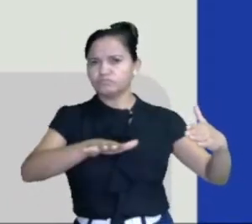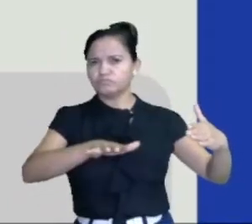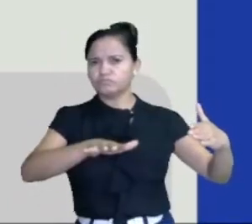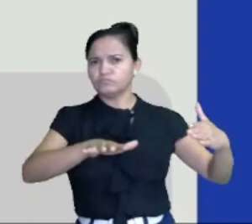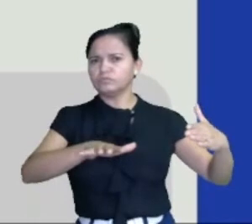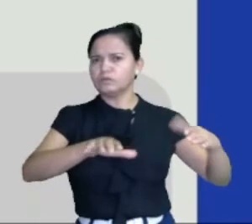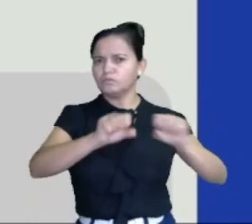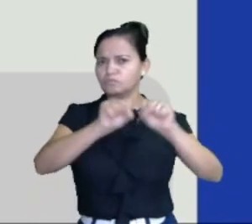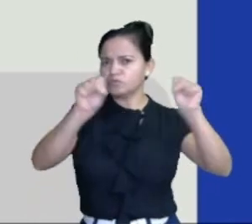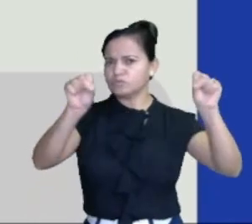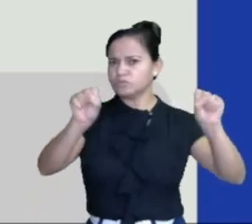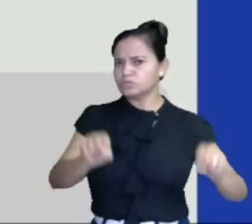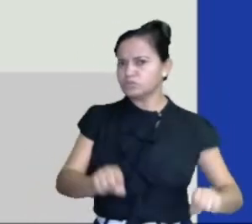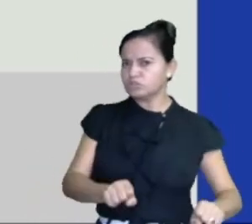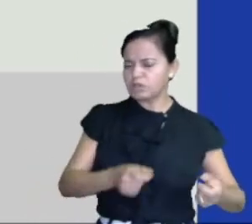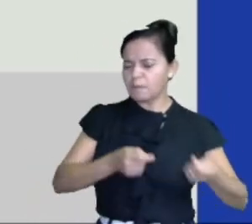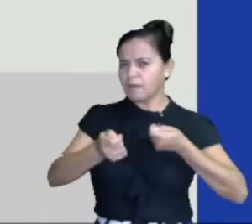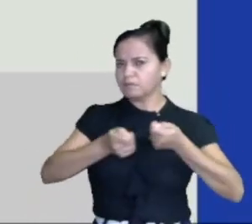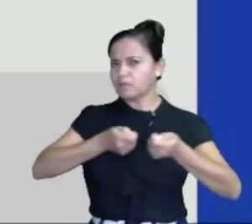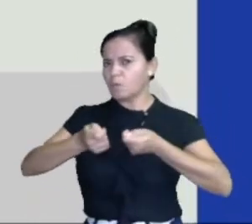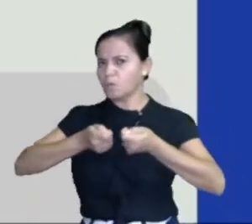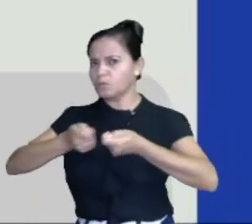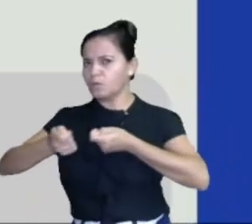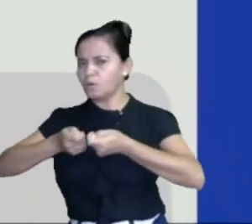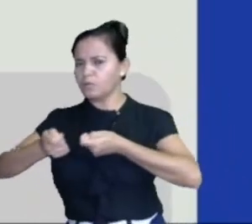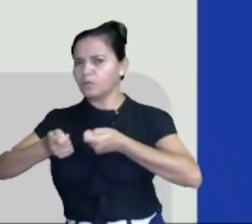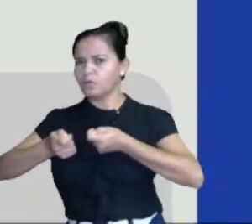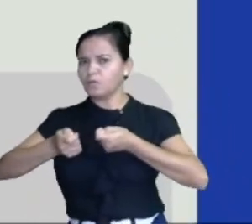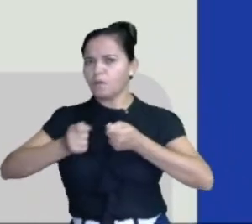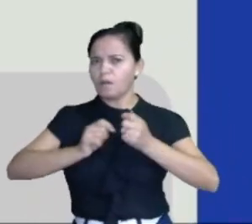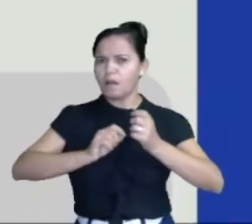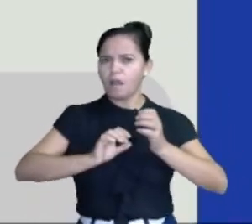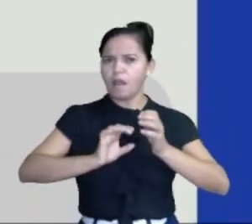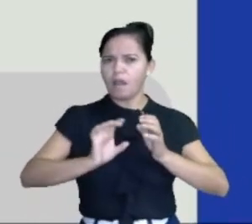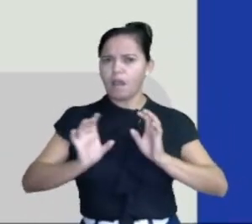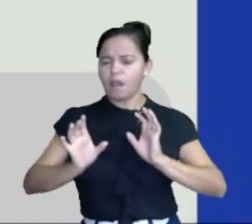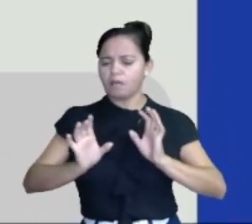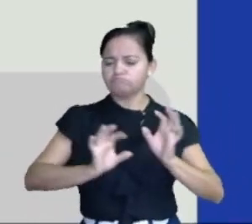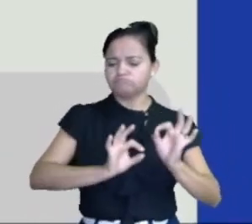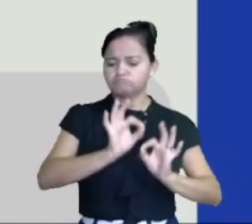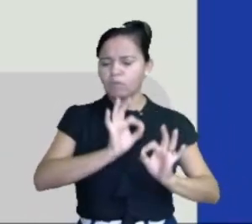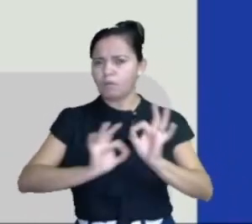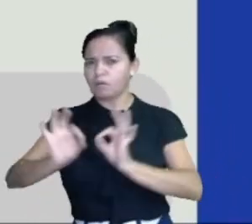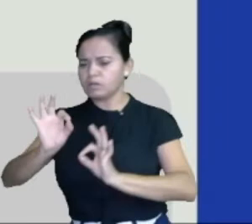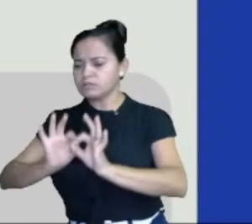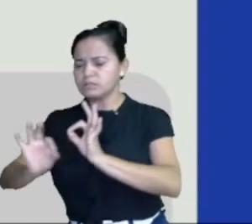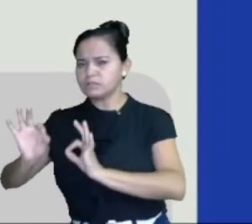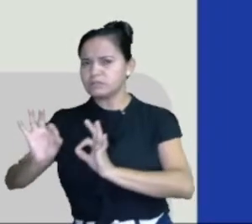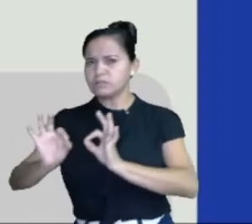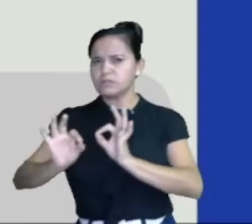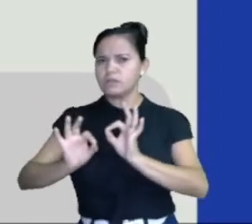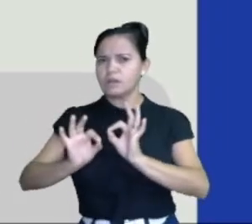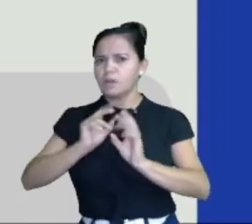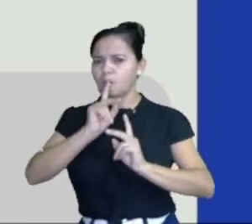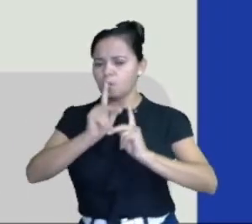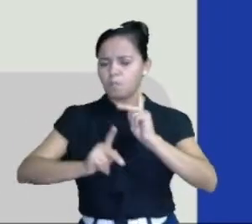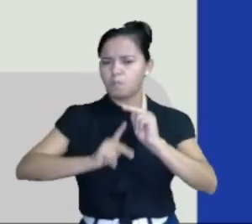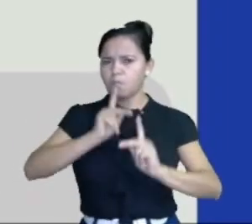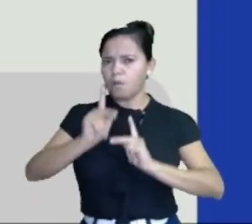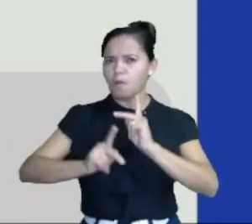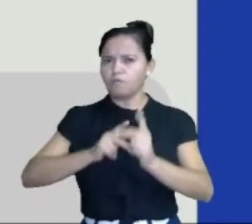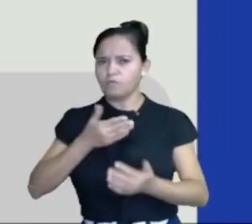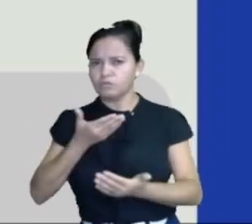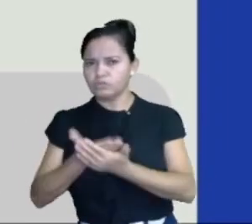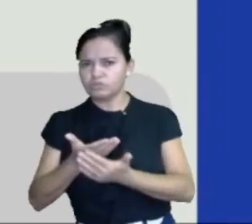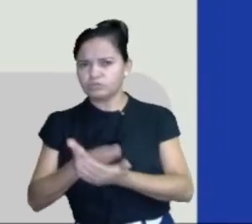do sistema econômico, a organização e a forma como os povos